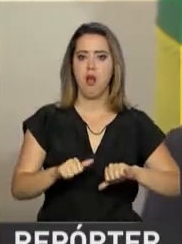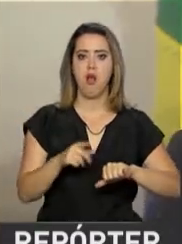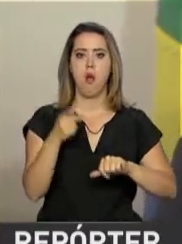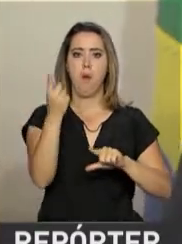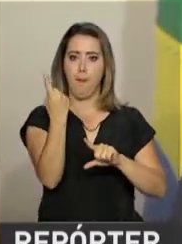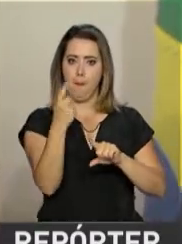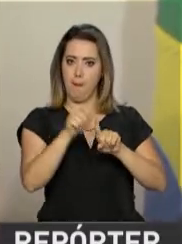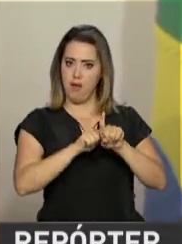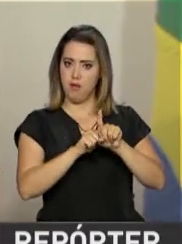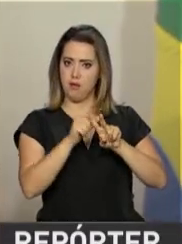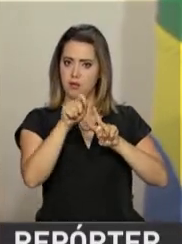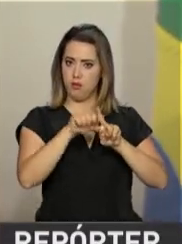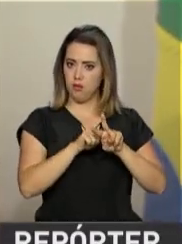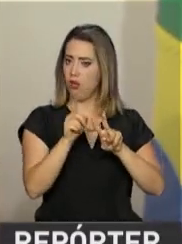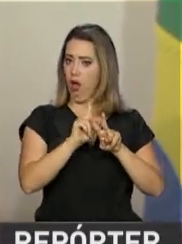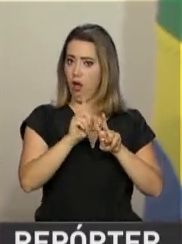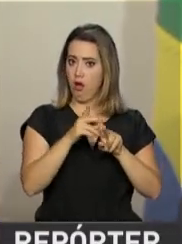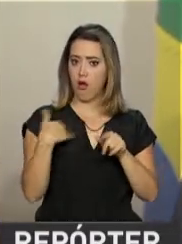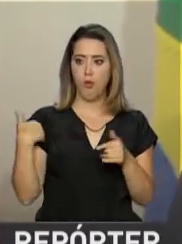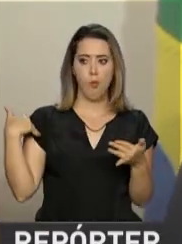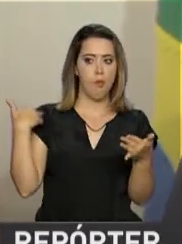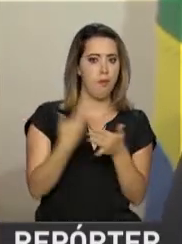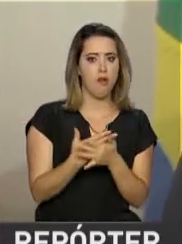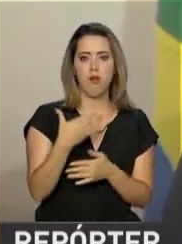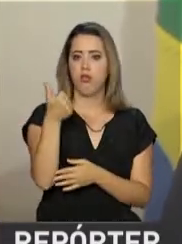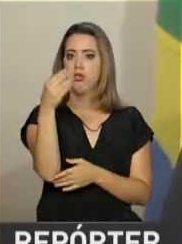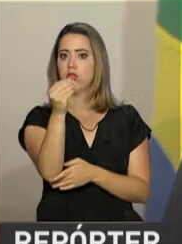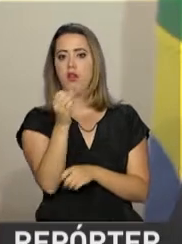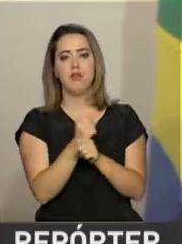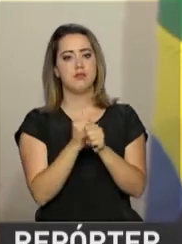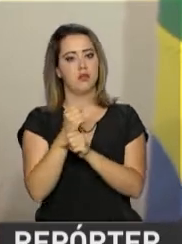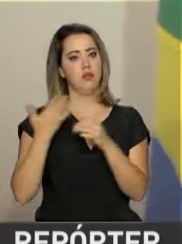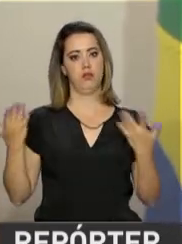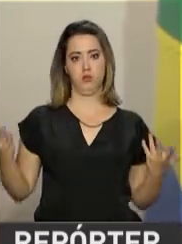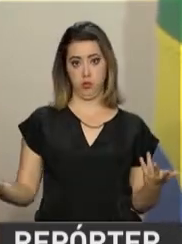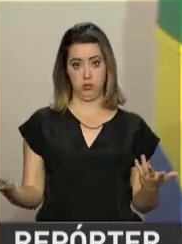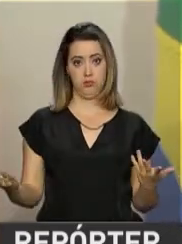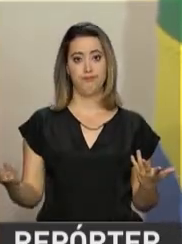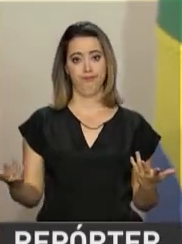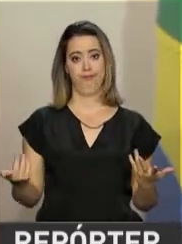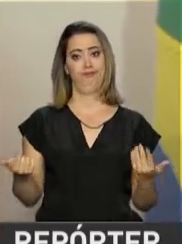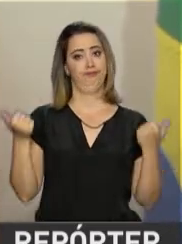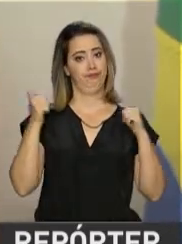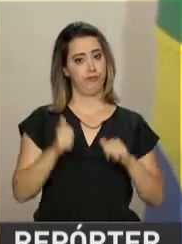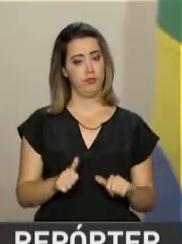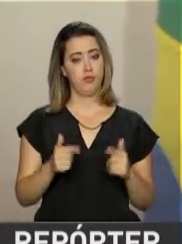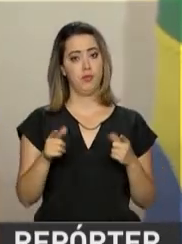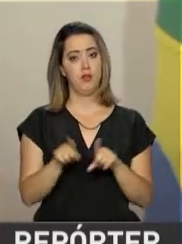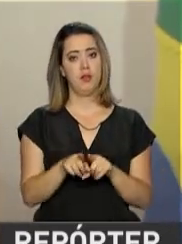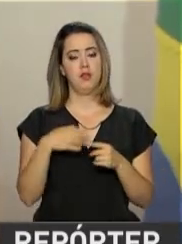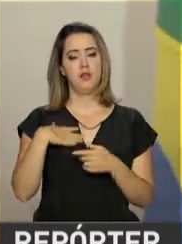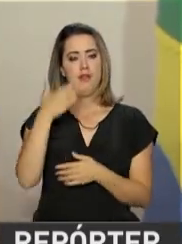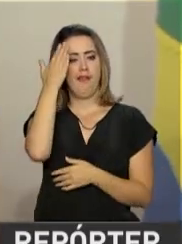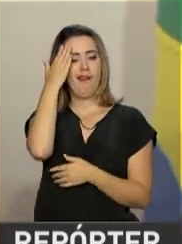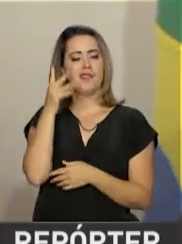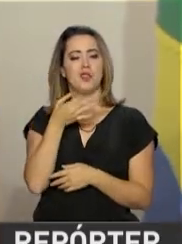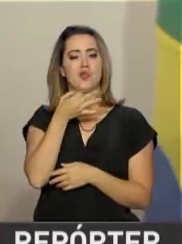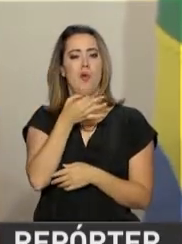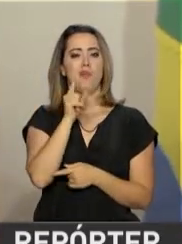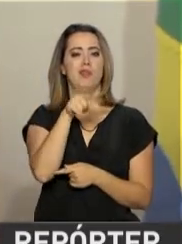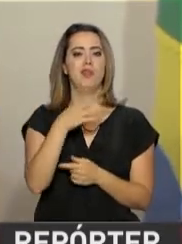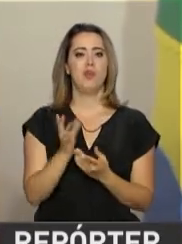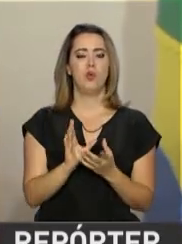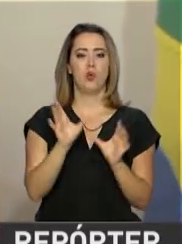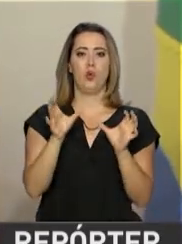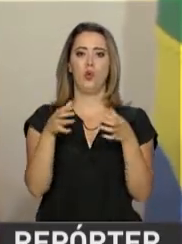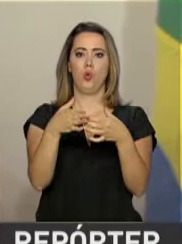tempos chegou em décadas para isso exige o pensar que uma intervenção pela presença física de força armada